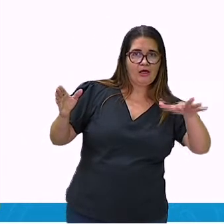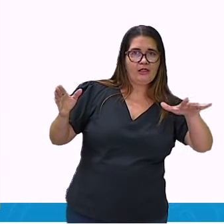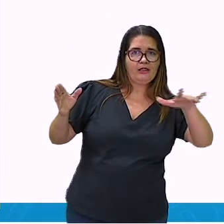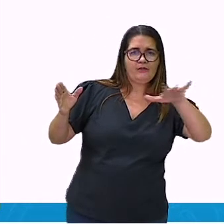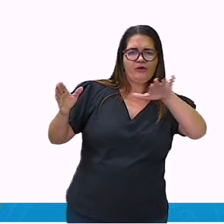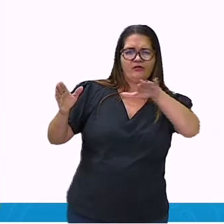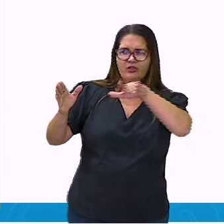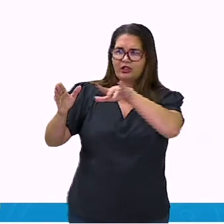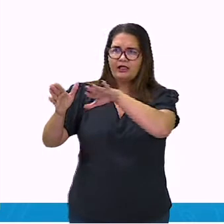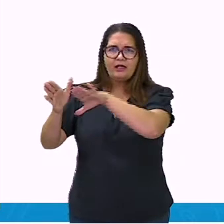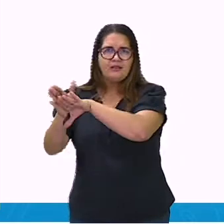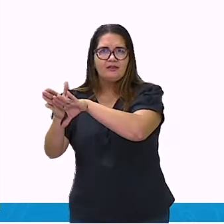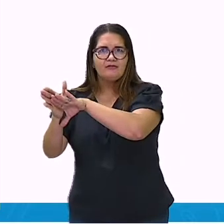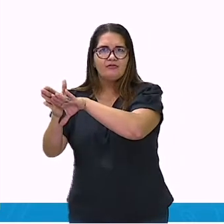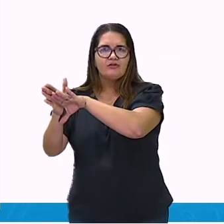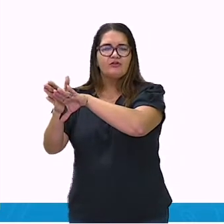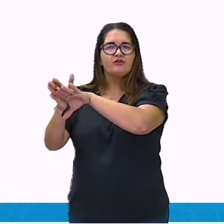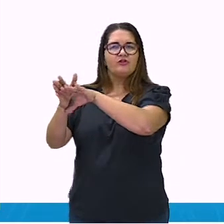aqui no Brasil